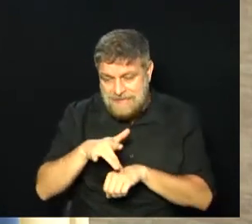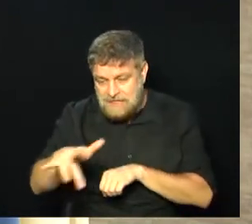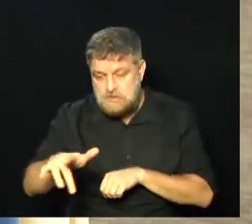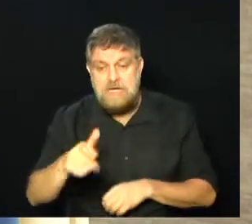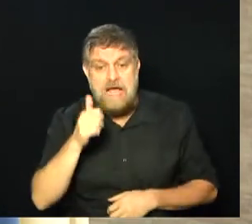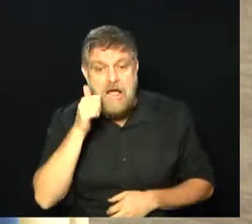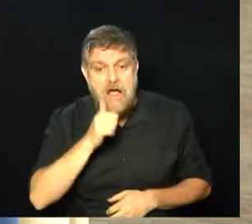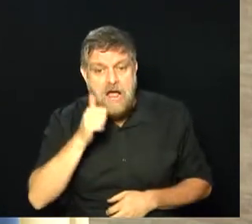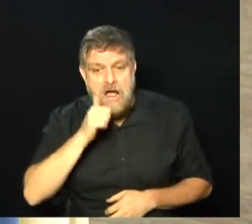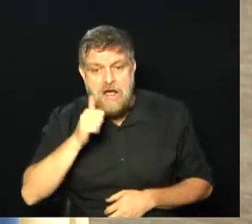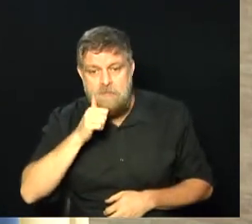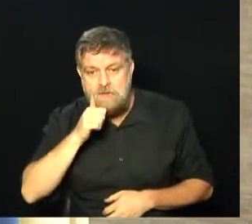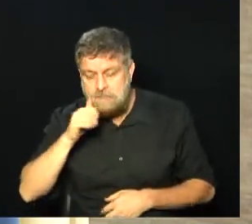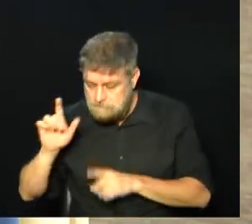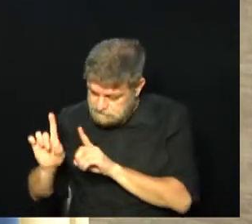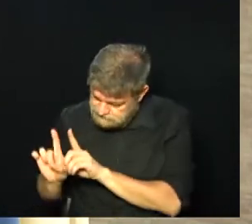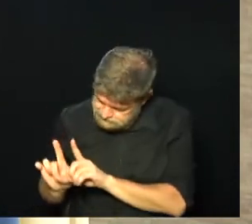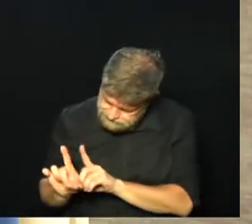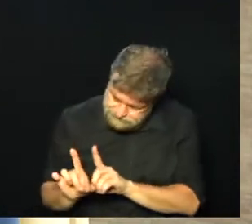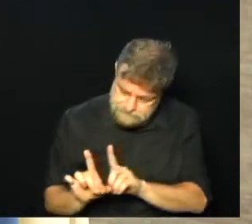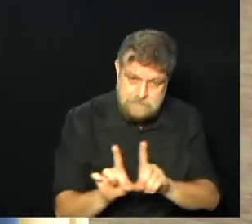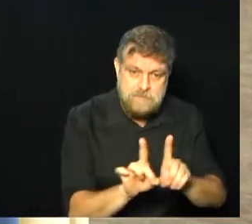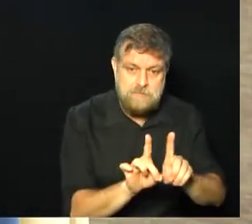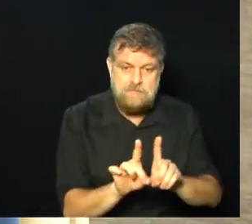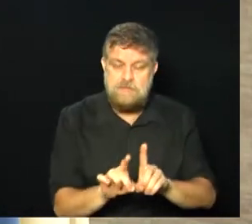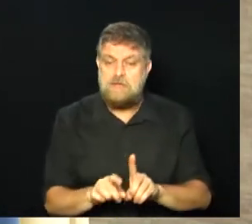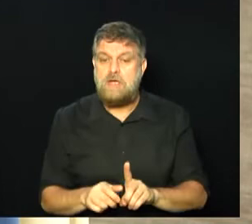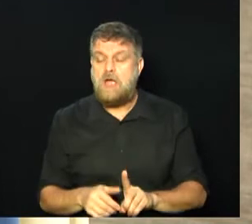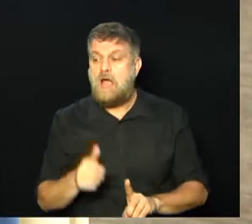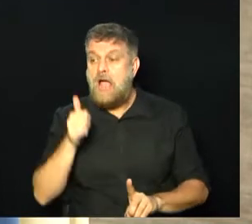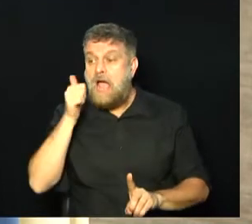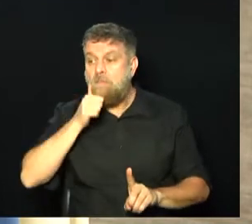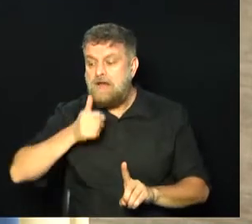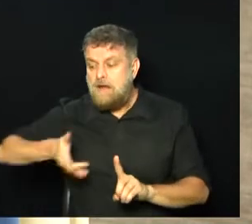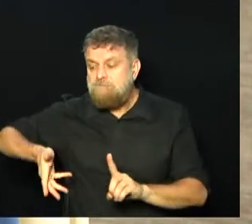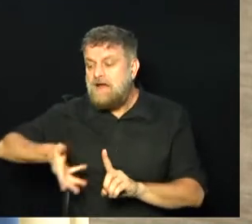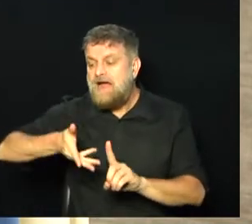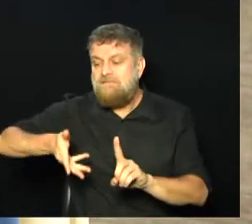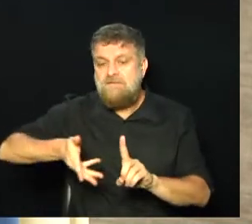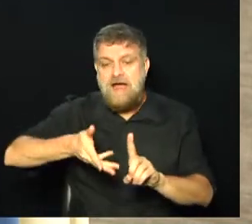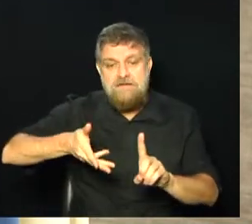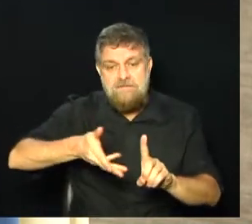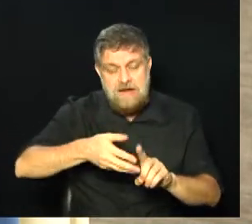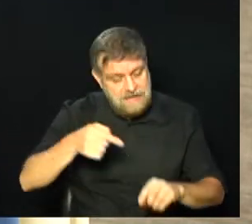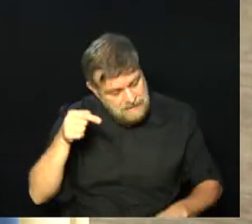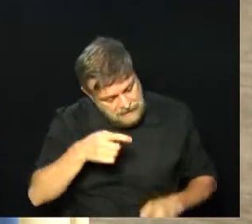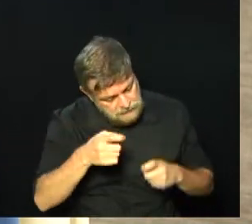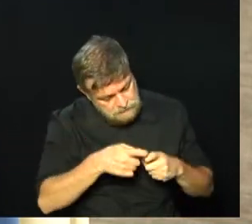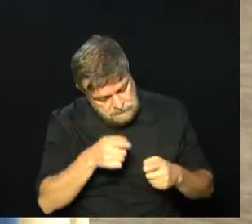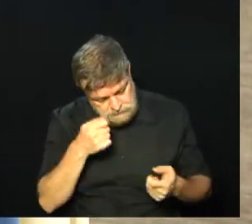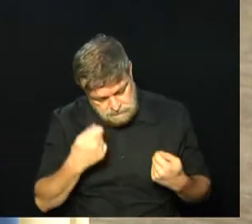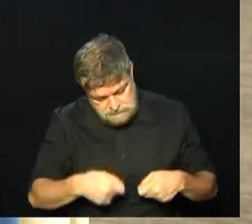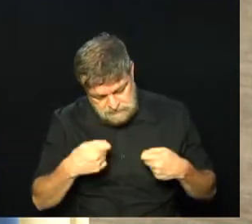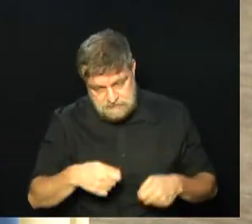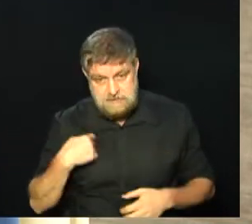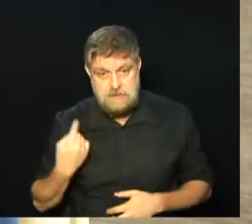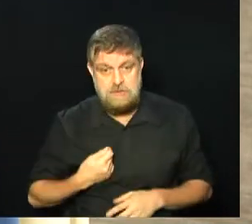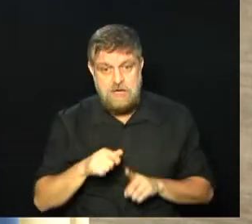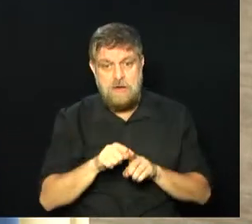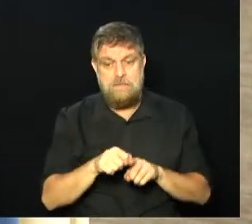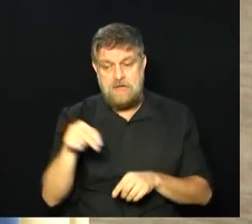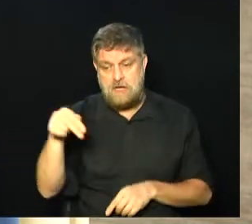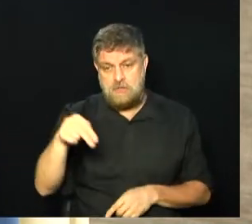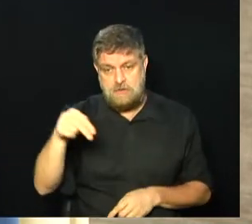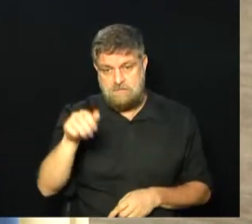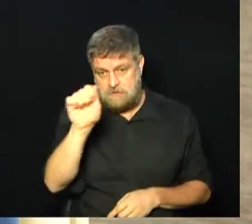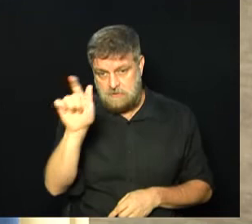de pegarem os seus maridos e cobrarem deles. Vamos fazer a prevenção. E nós estamos no Novembro Azul, encerrando hoje,